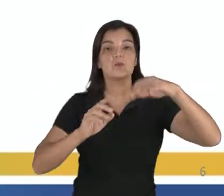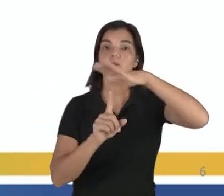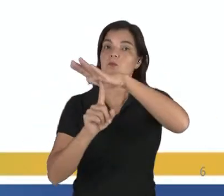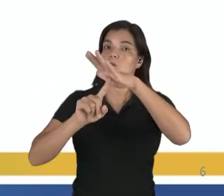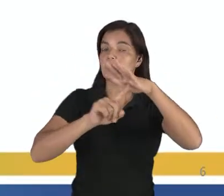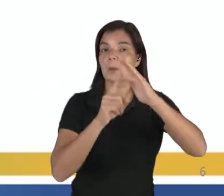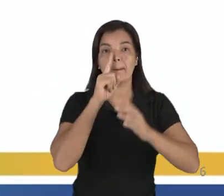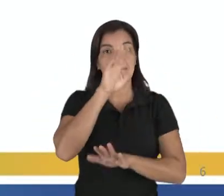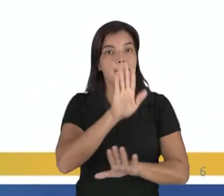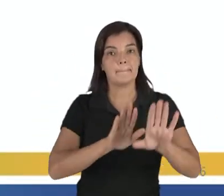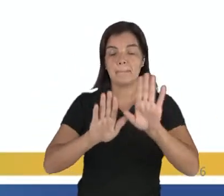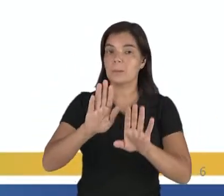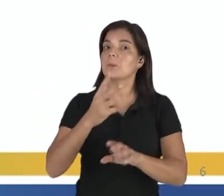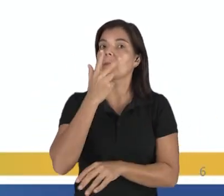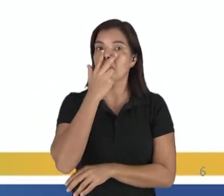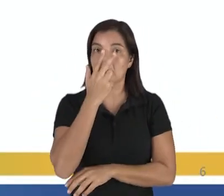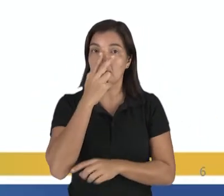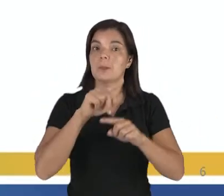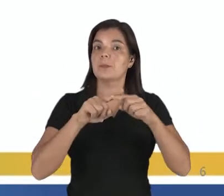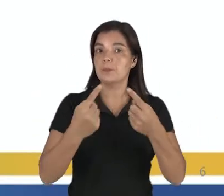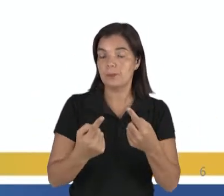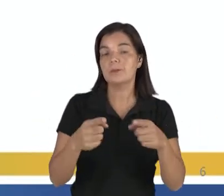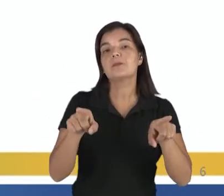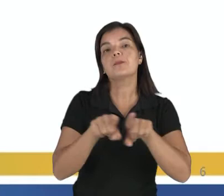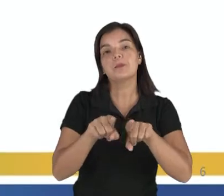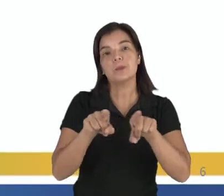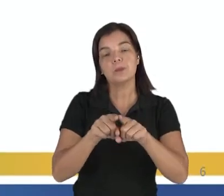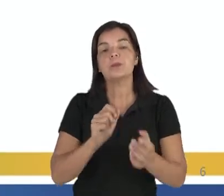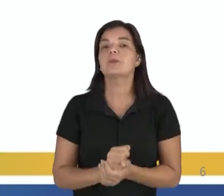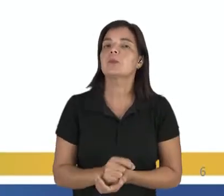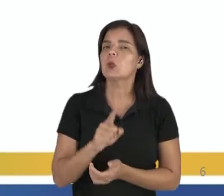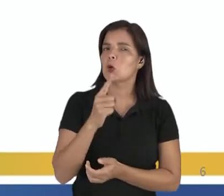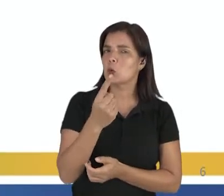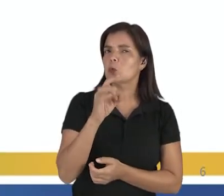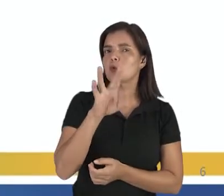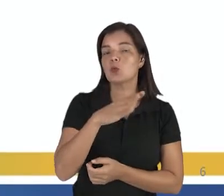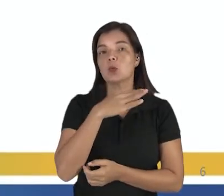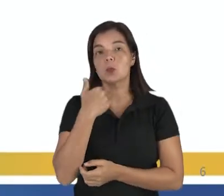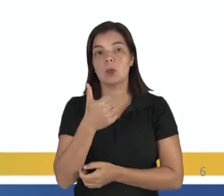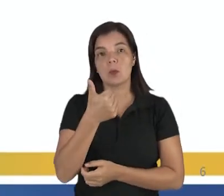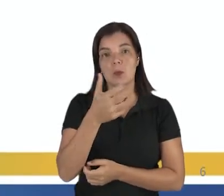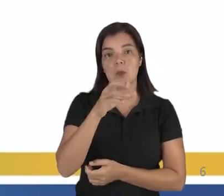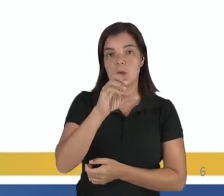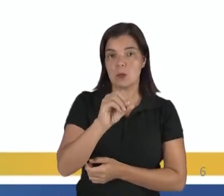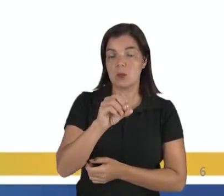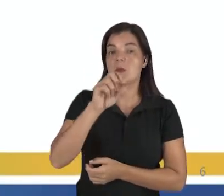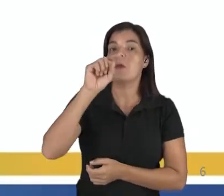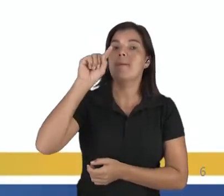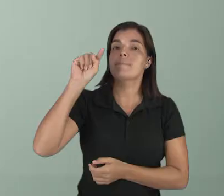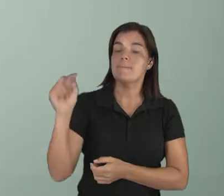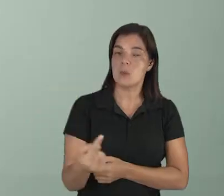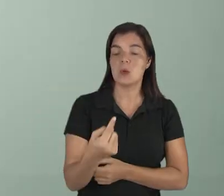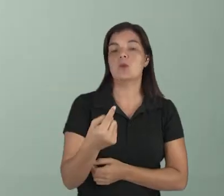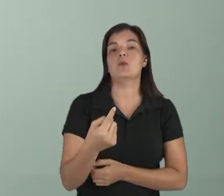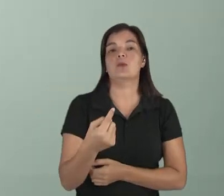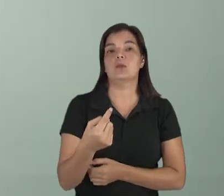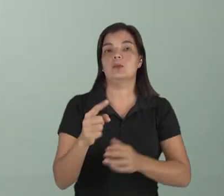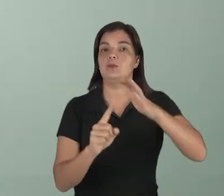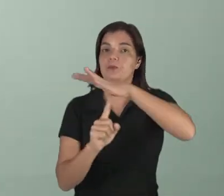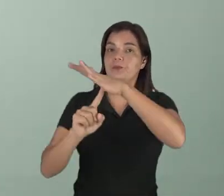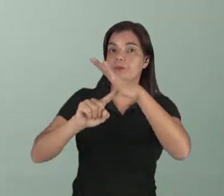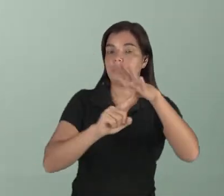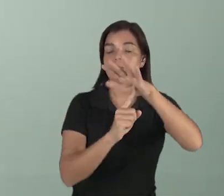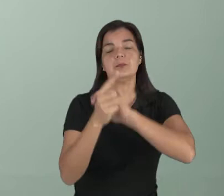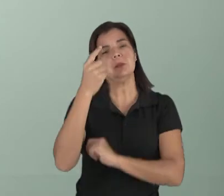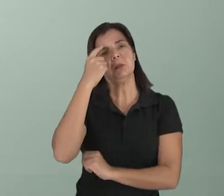tão perigoso quanto se parece, e há menos de uma fatalidade a 150 mil saltos. Então a gente imagina